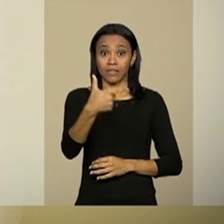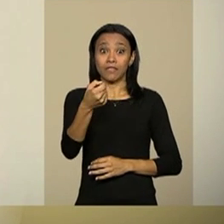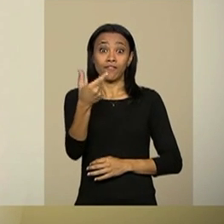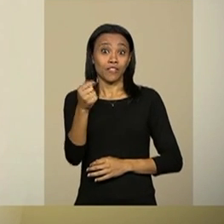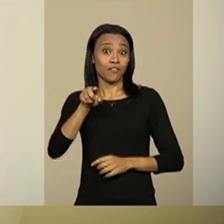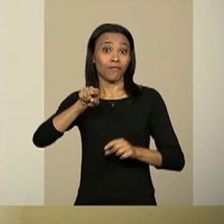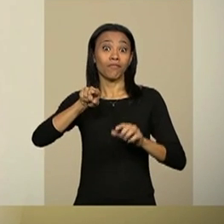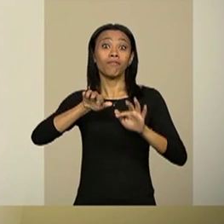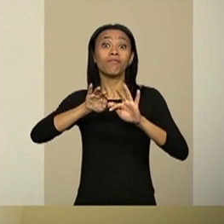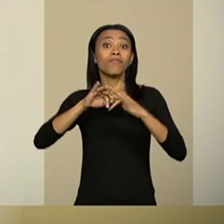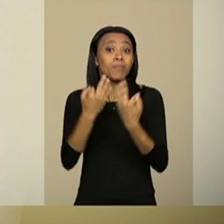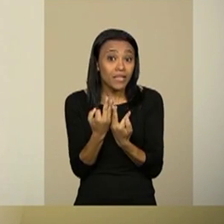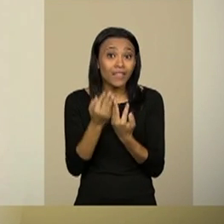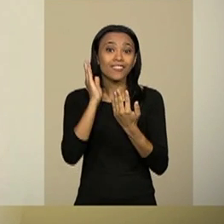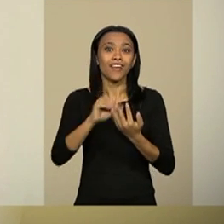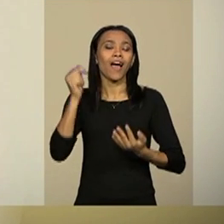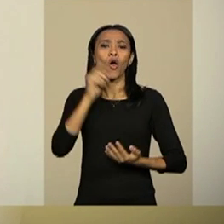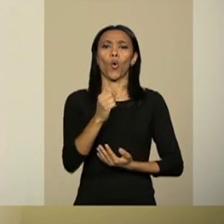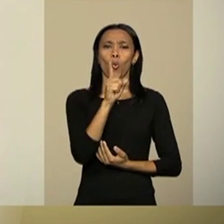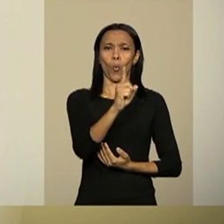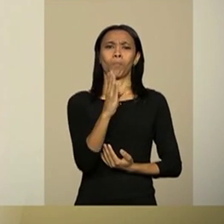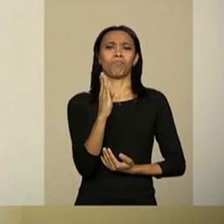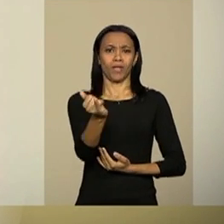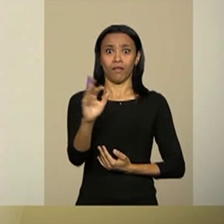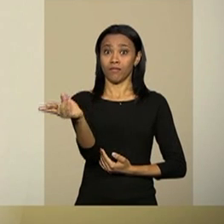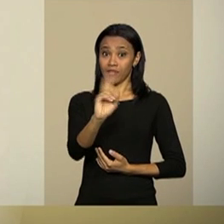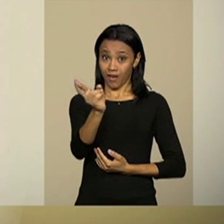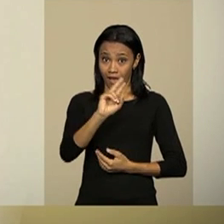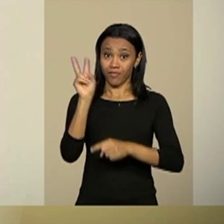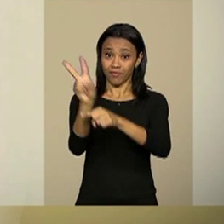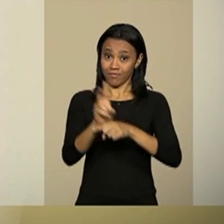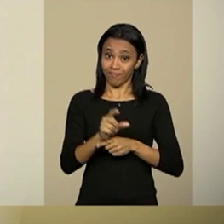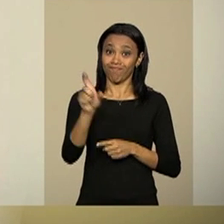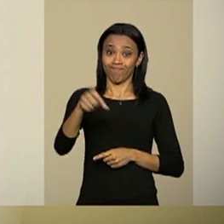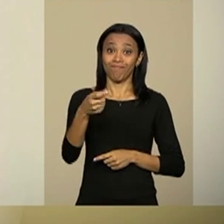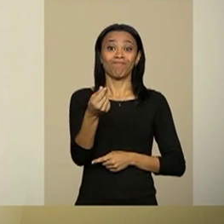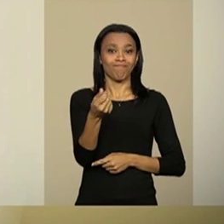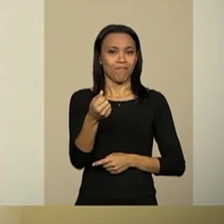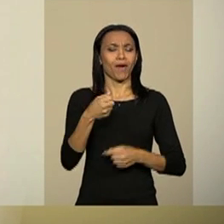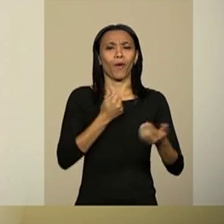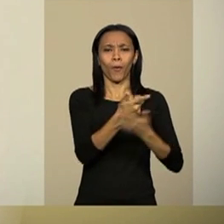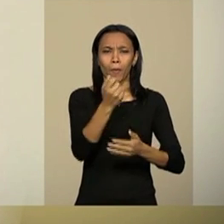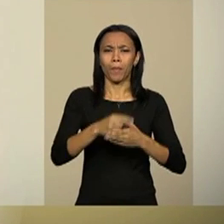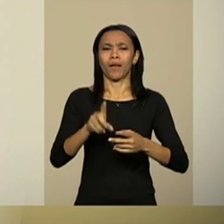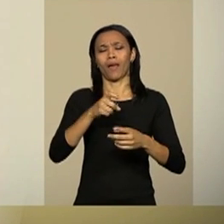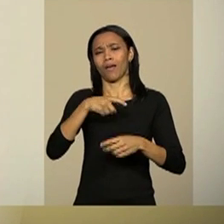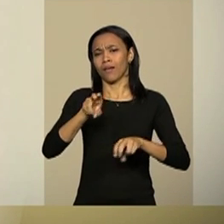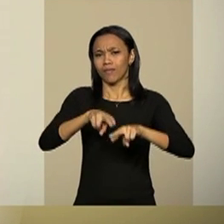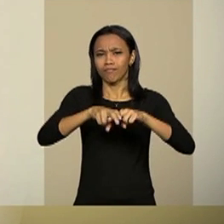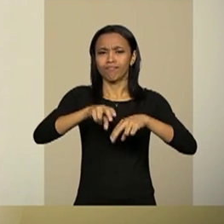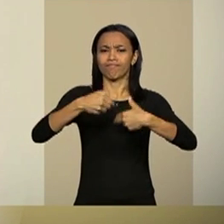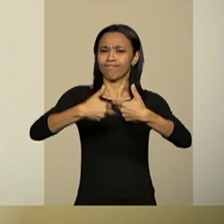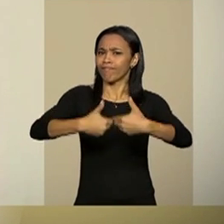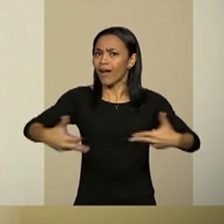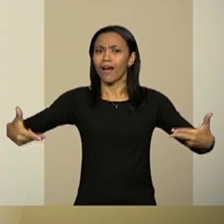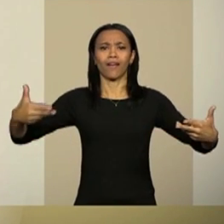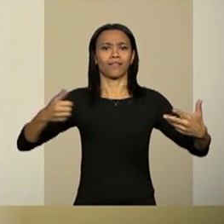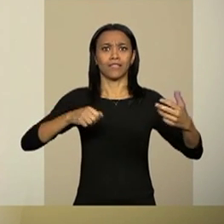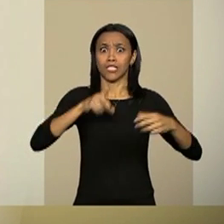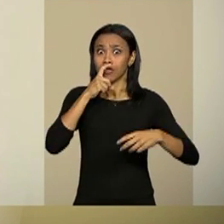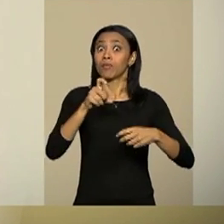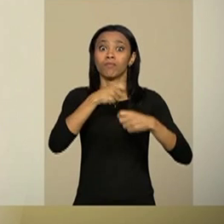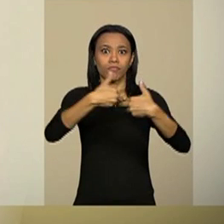já tombaram 1 bilhão de reais em crédito para comprar móveis e eletrodomésticos isso é fantástico